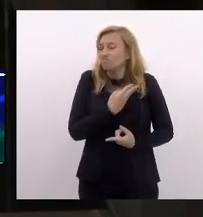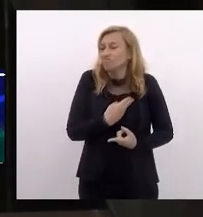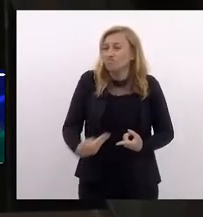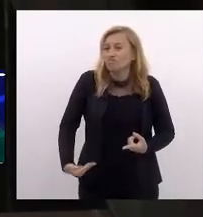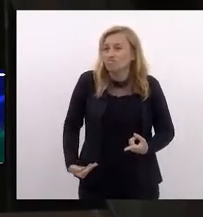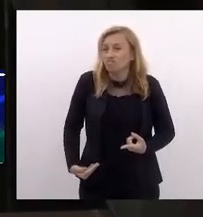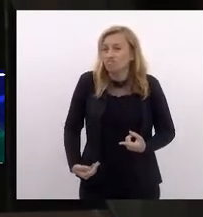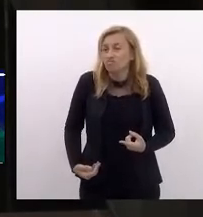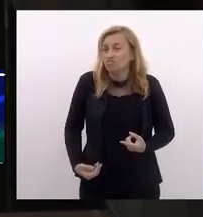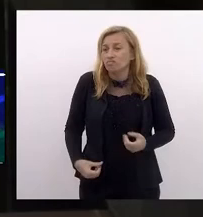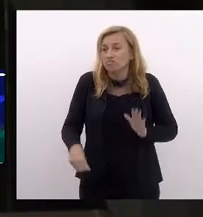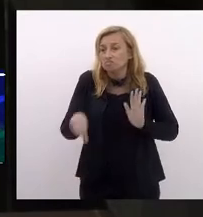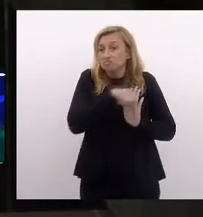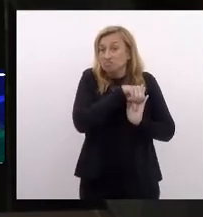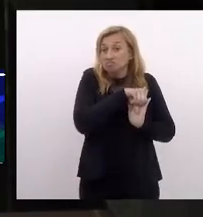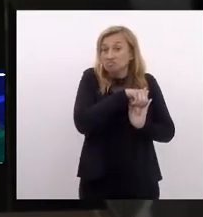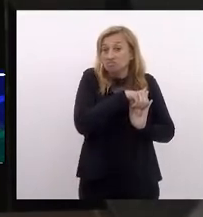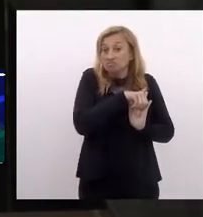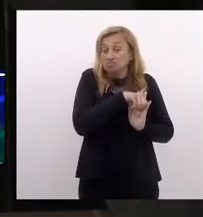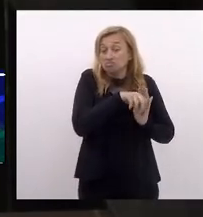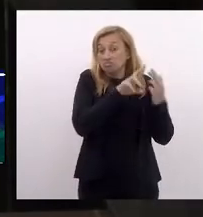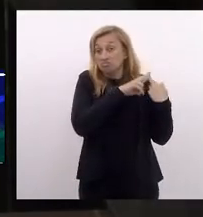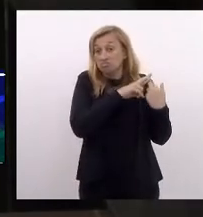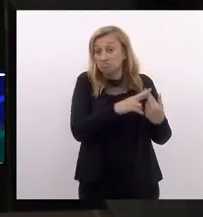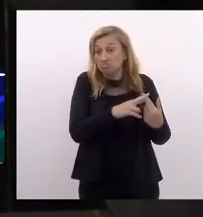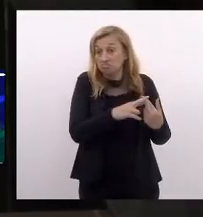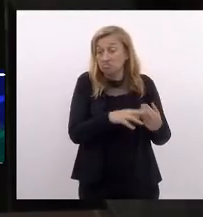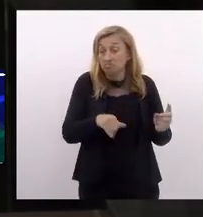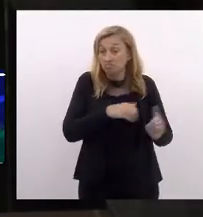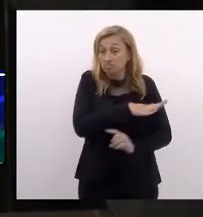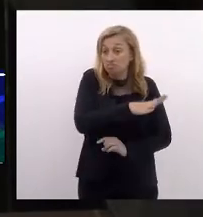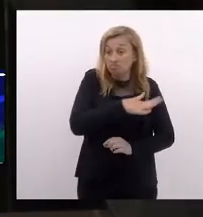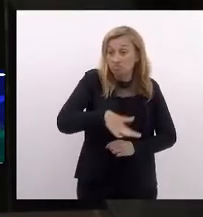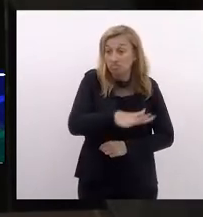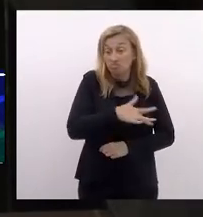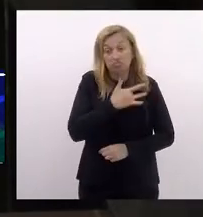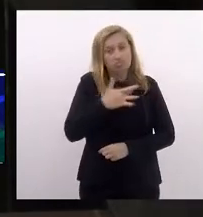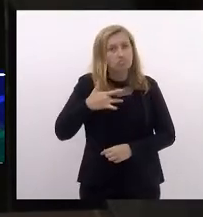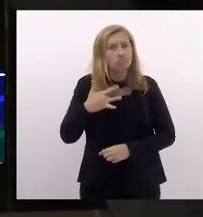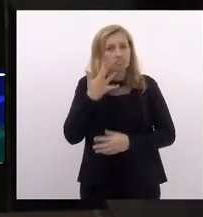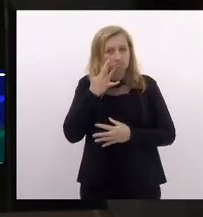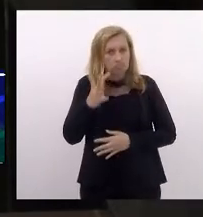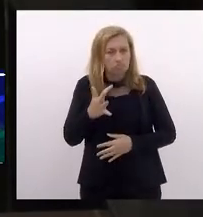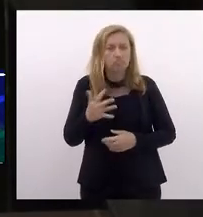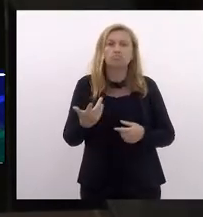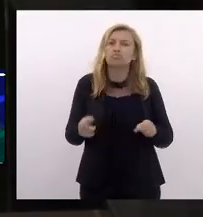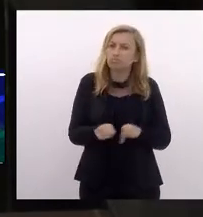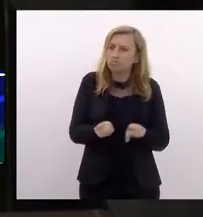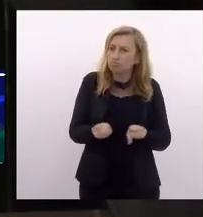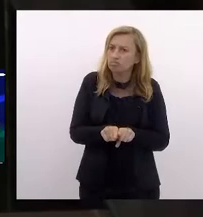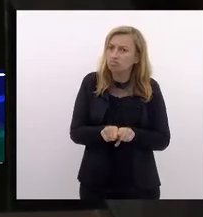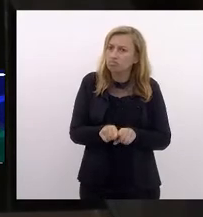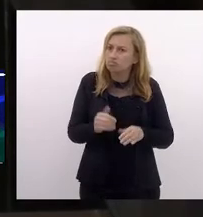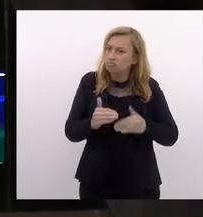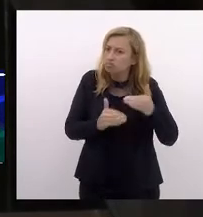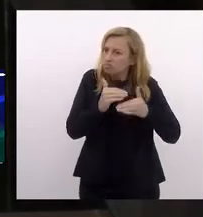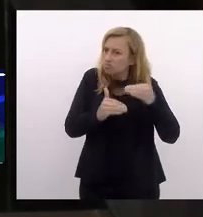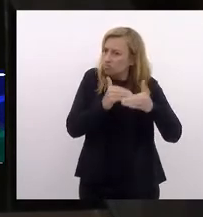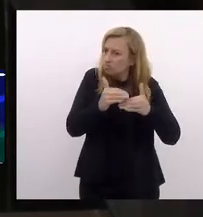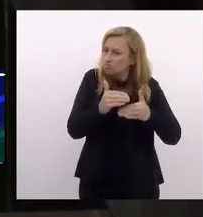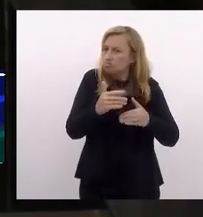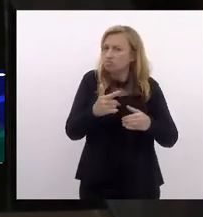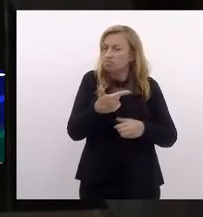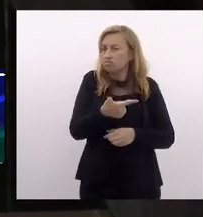cometeu o crime de responsabilidade na área da saúde e isso já chamou muita atenção e mais ainda no avanço do